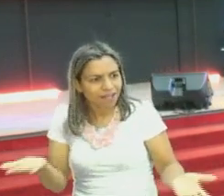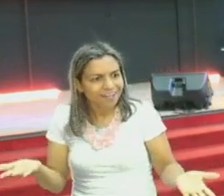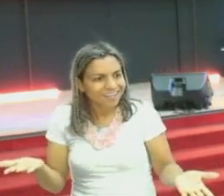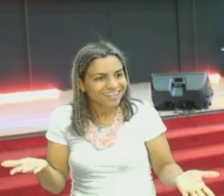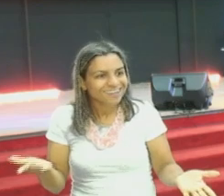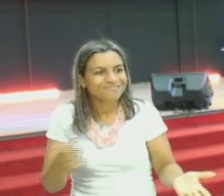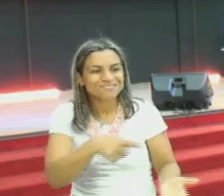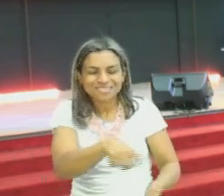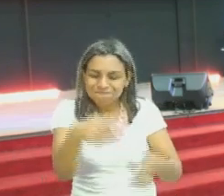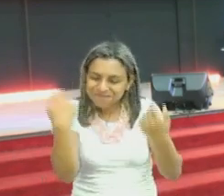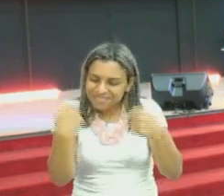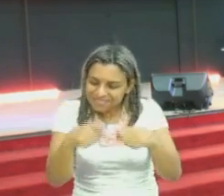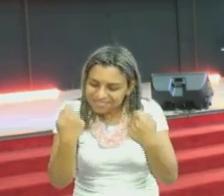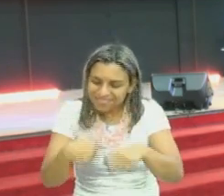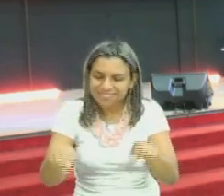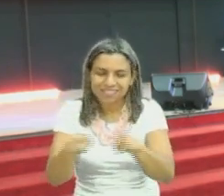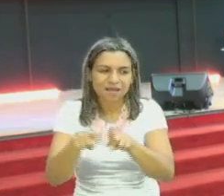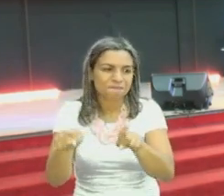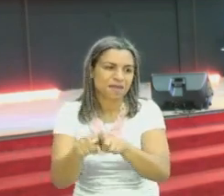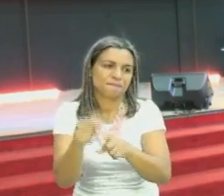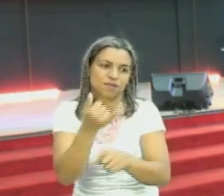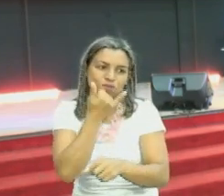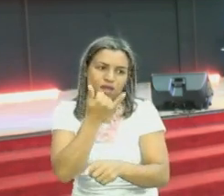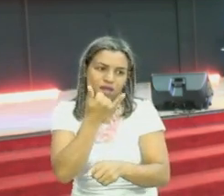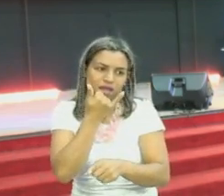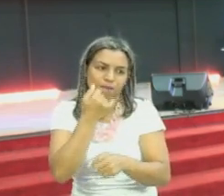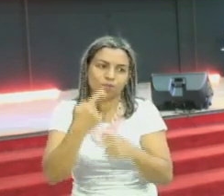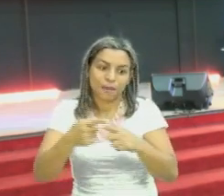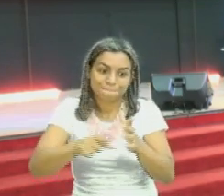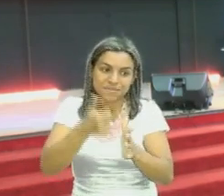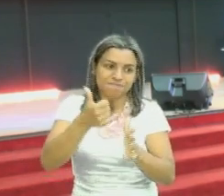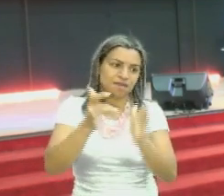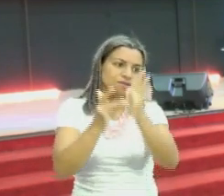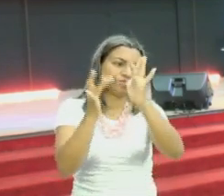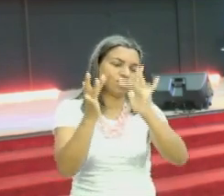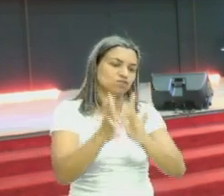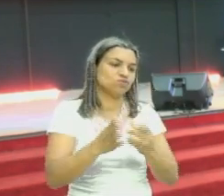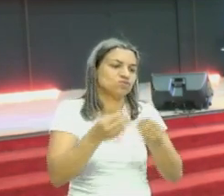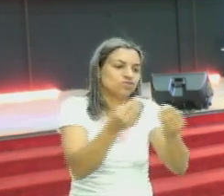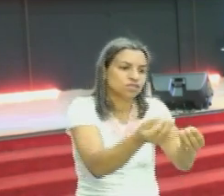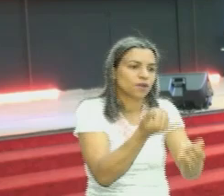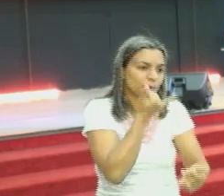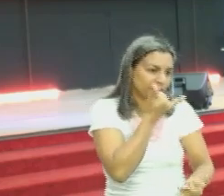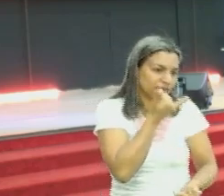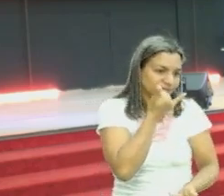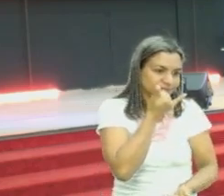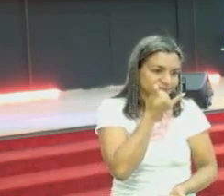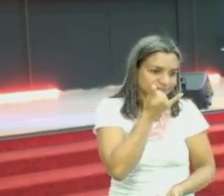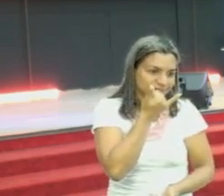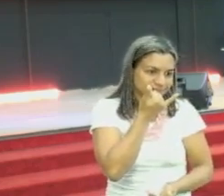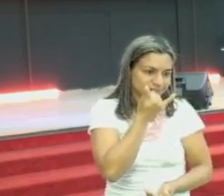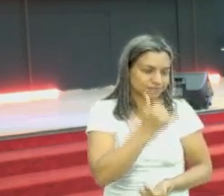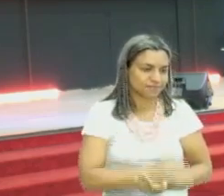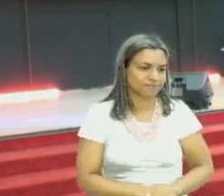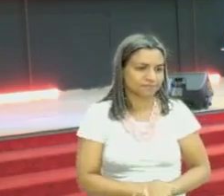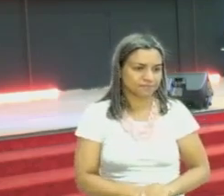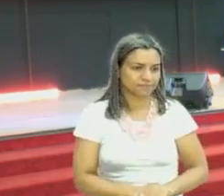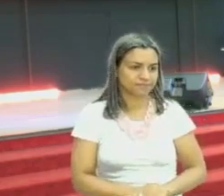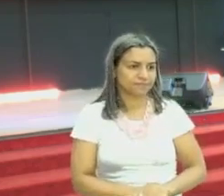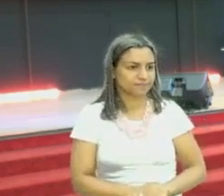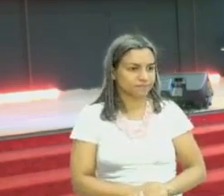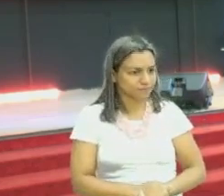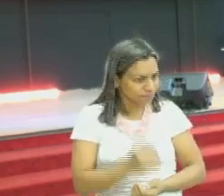deve perdoar, porque você foi perdoado e perdoada em Cristo Jesus. Quantos